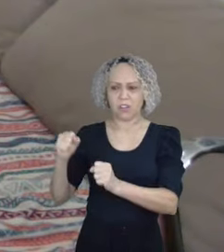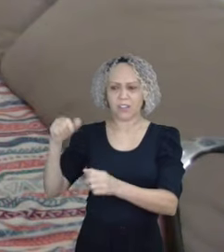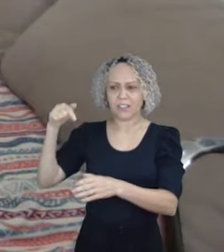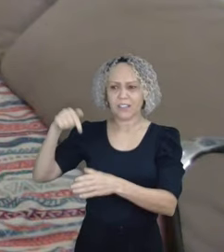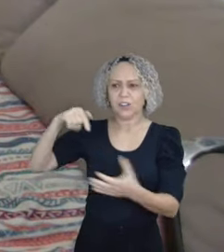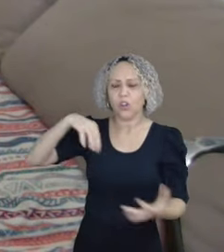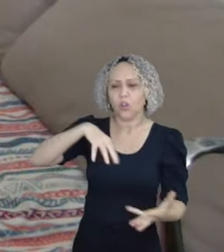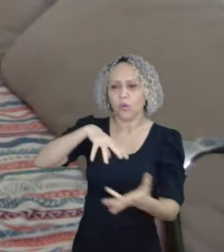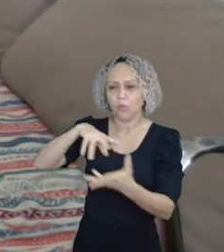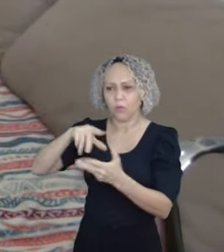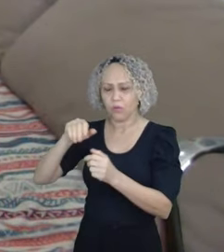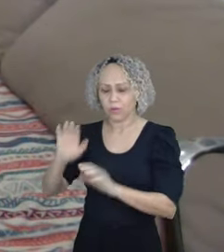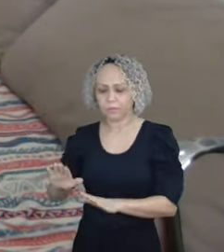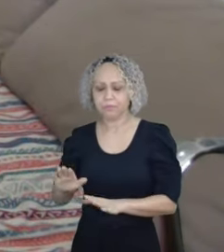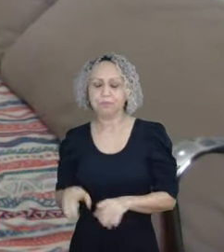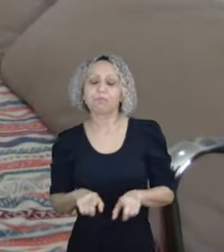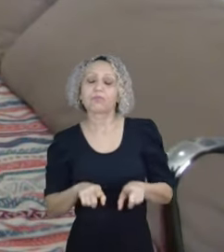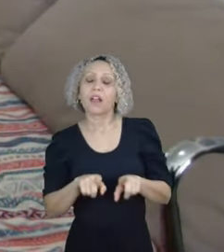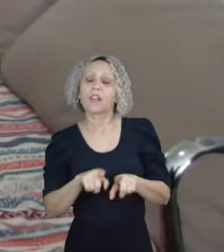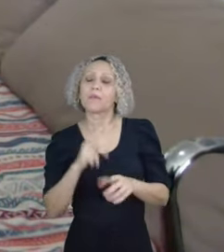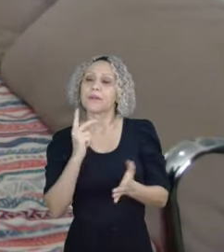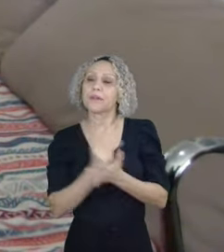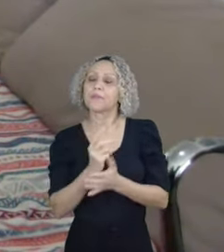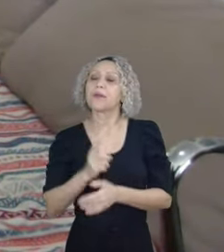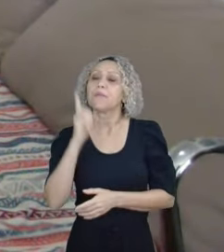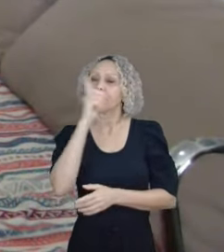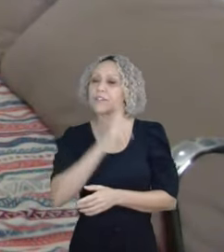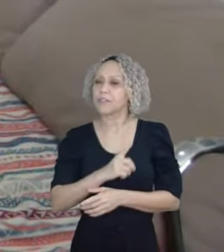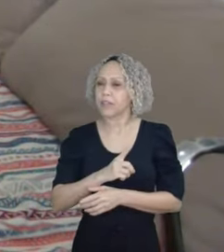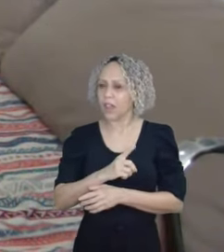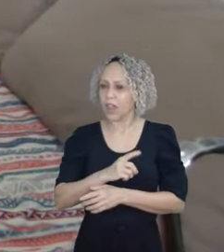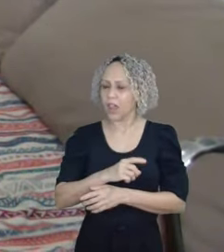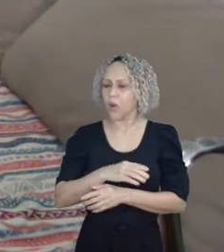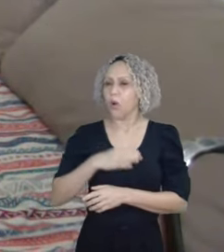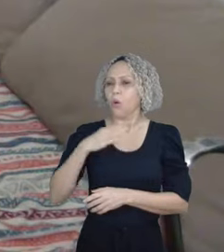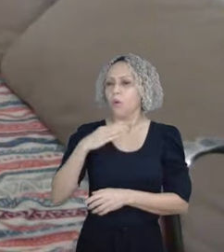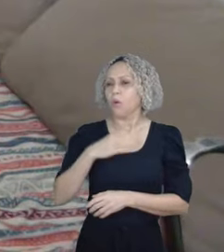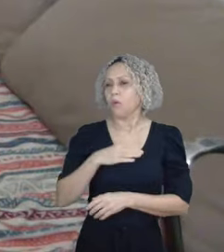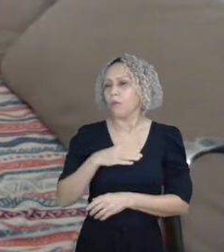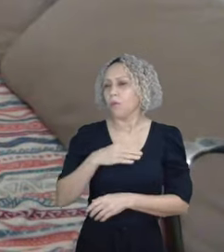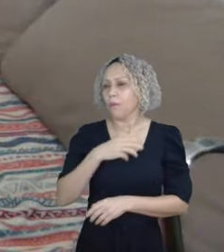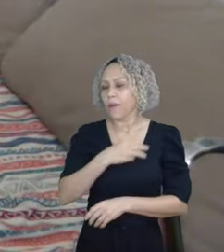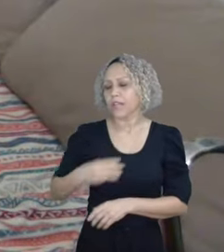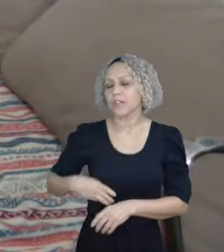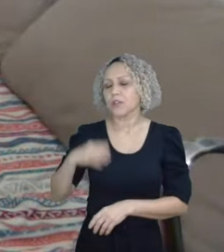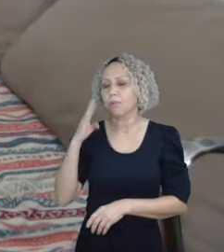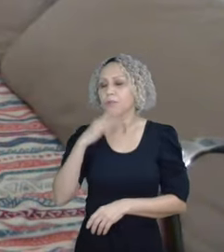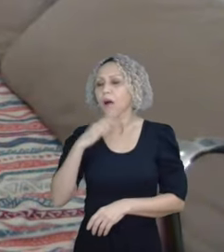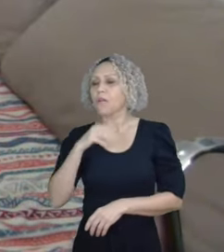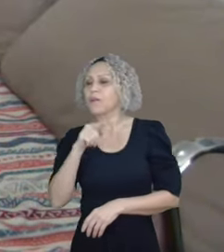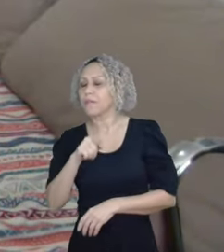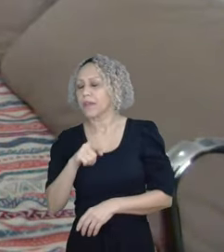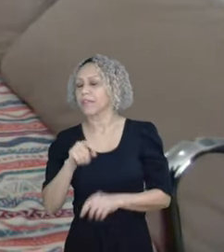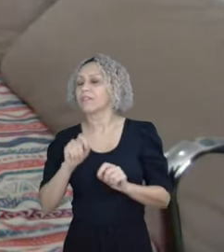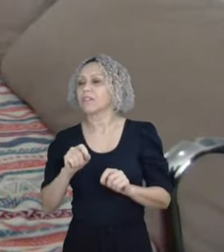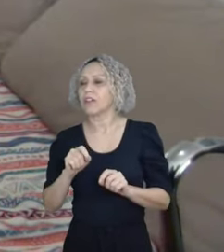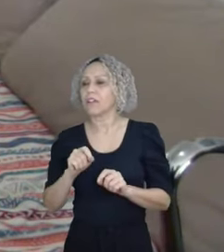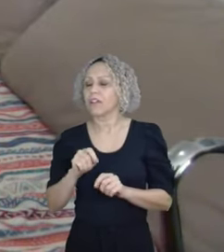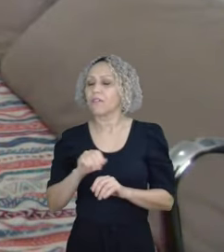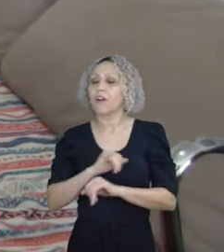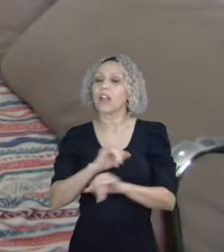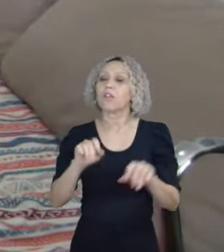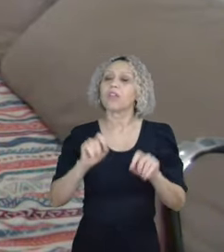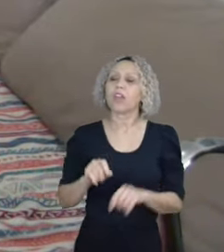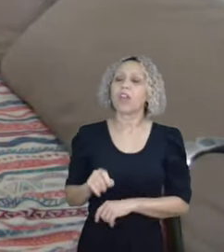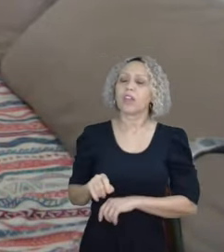Social do governo, Paulo Pimenta, reagiu também, lembrou que o Musk quer falar grosso aqui no Brasil, porque ele julga que o país é